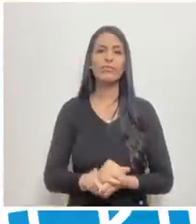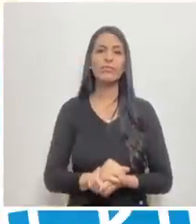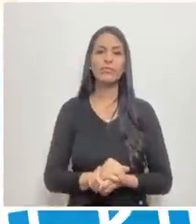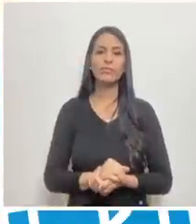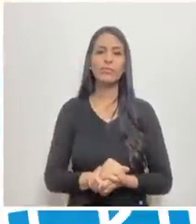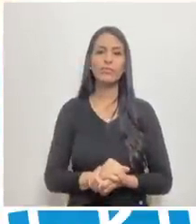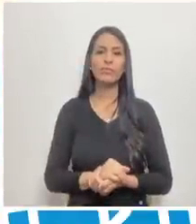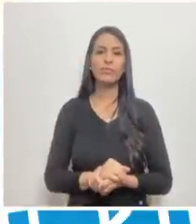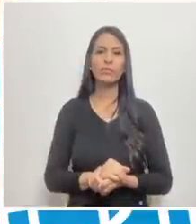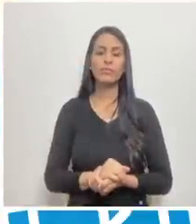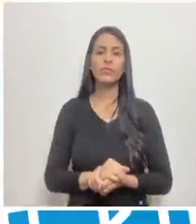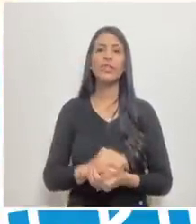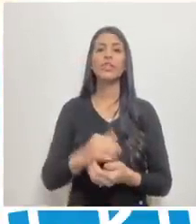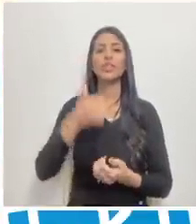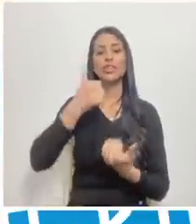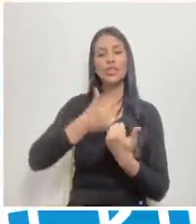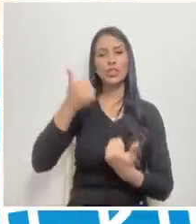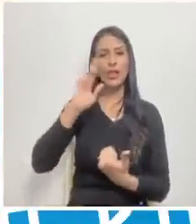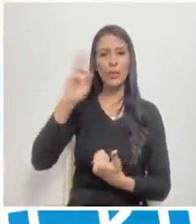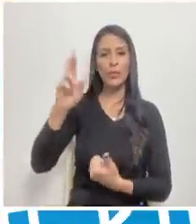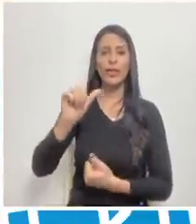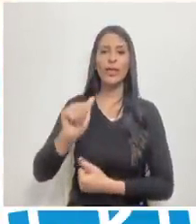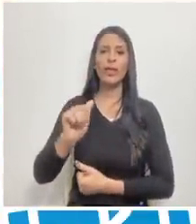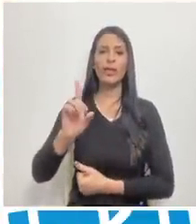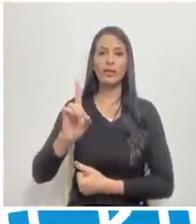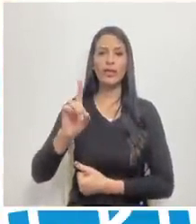diretora administrativa